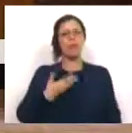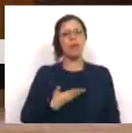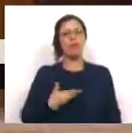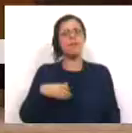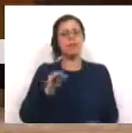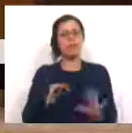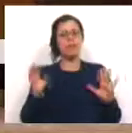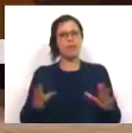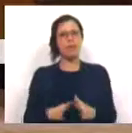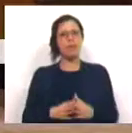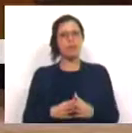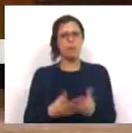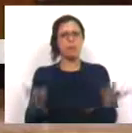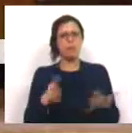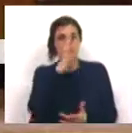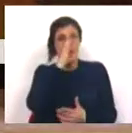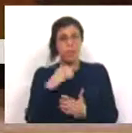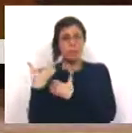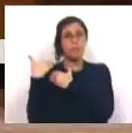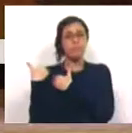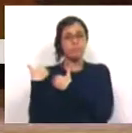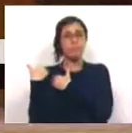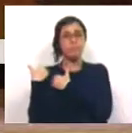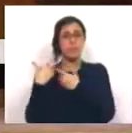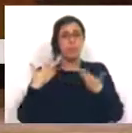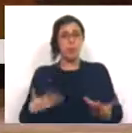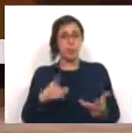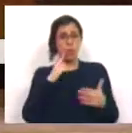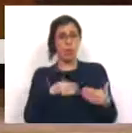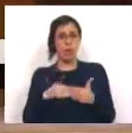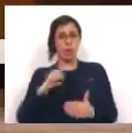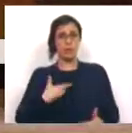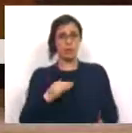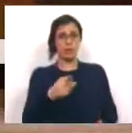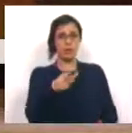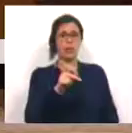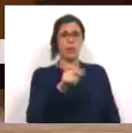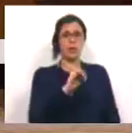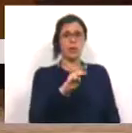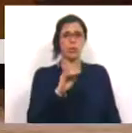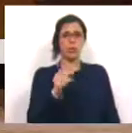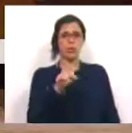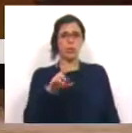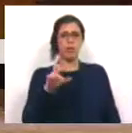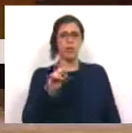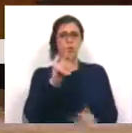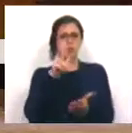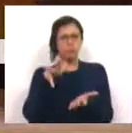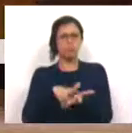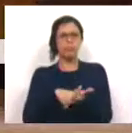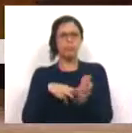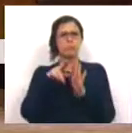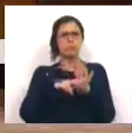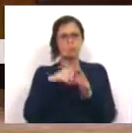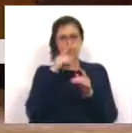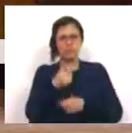e o CDS, tendo como ministra responsável a atual líder do CDS, Assunção Cristas, tenha aprovado um